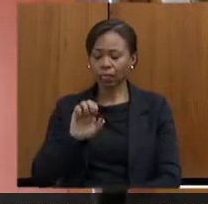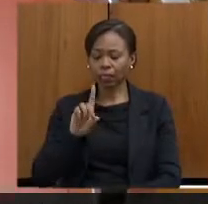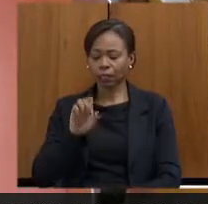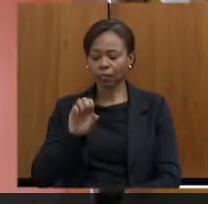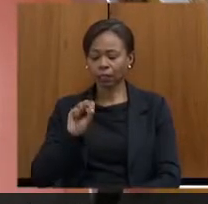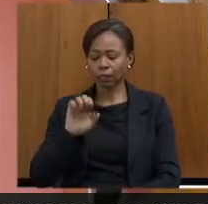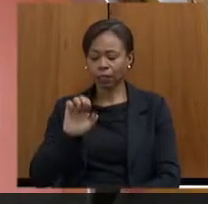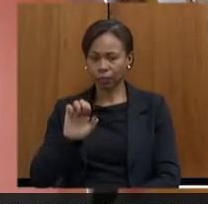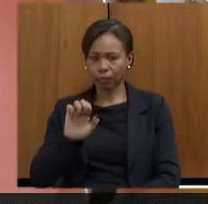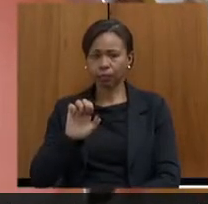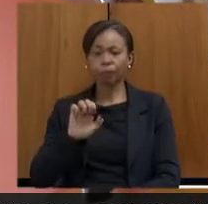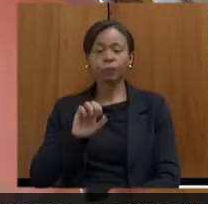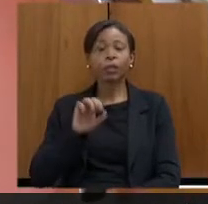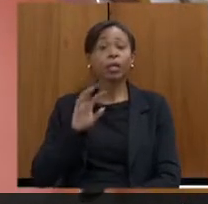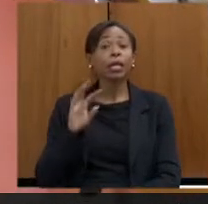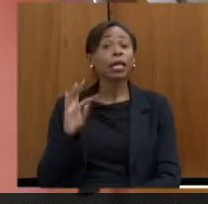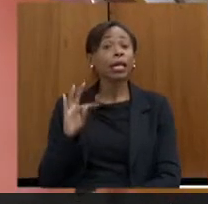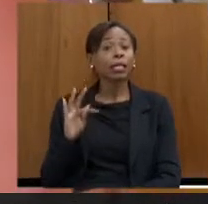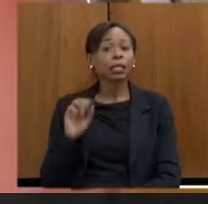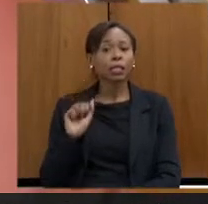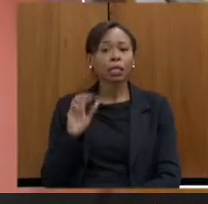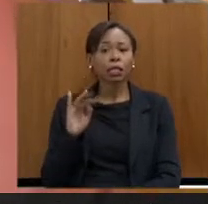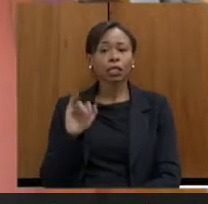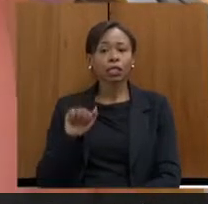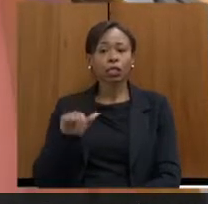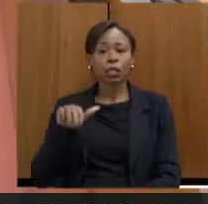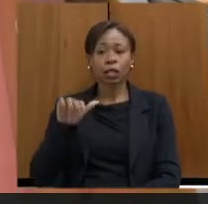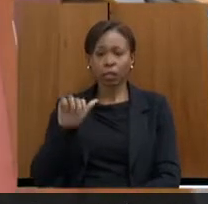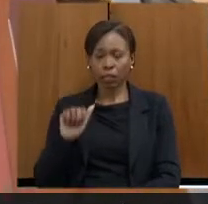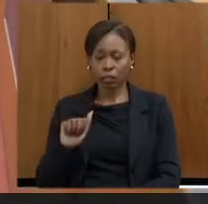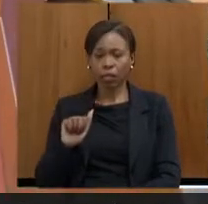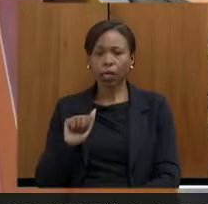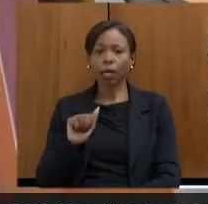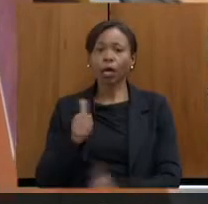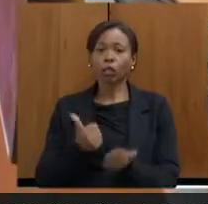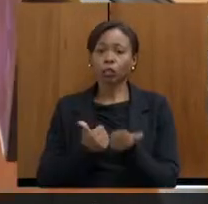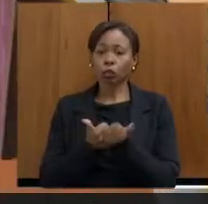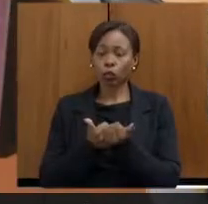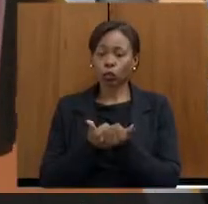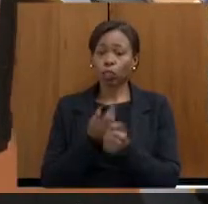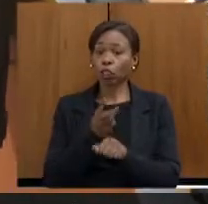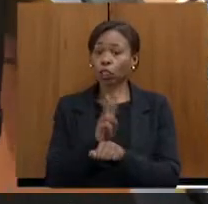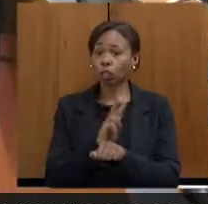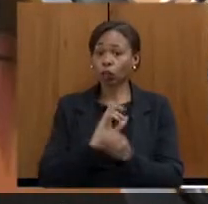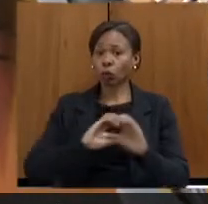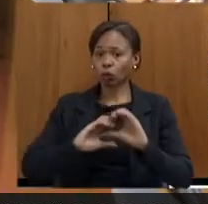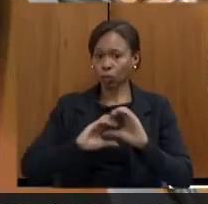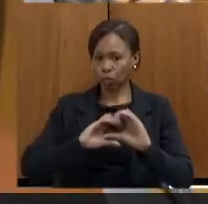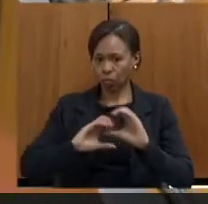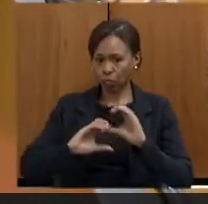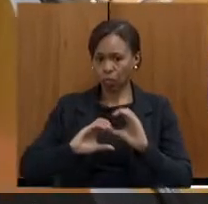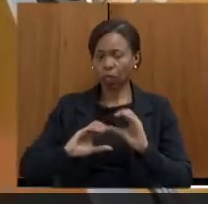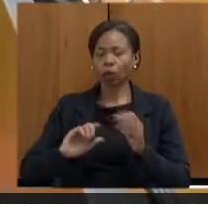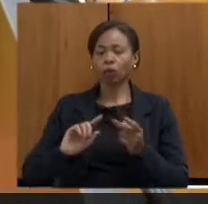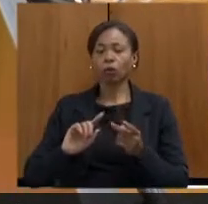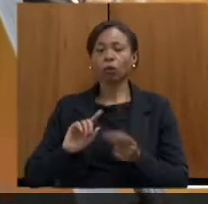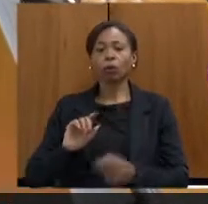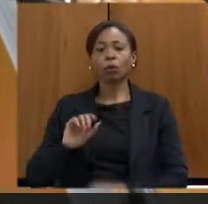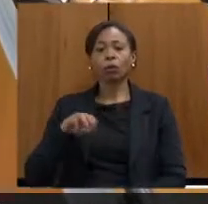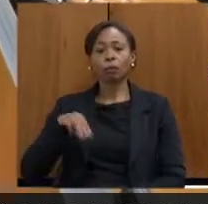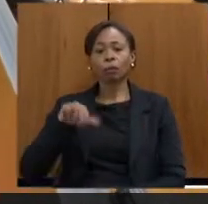Tatiana Ministério, assessora, chefe de comunicação da SEDESE, Matheus Martins,